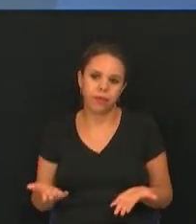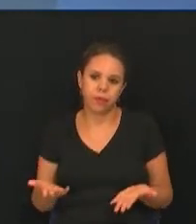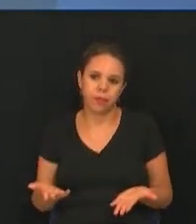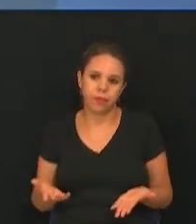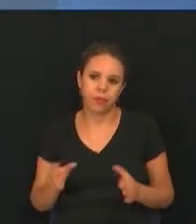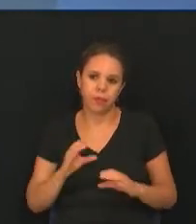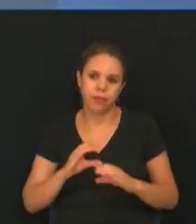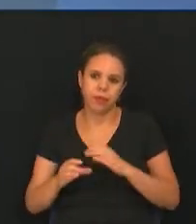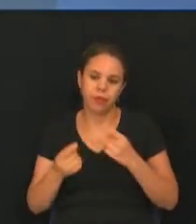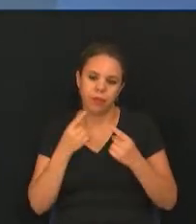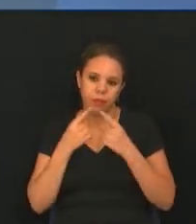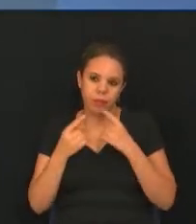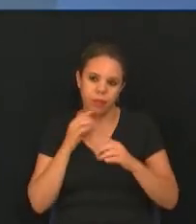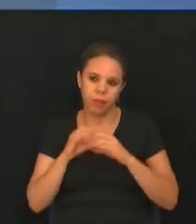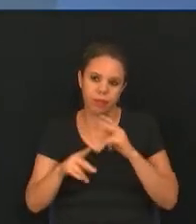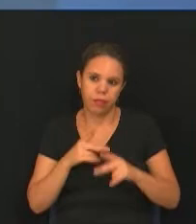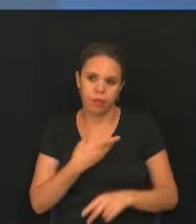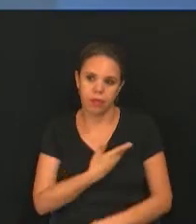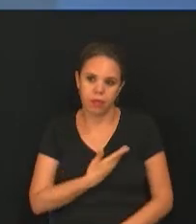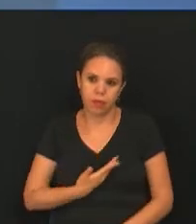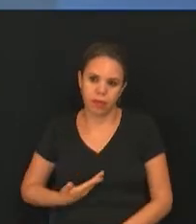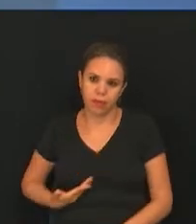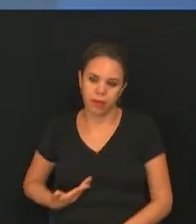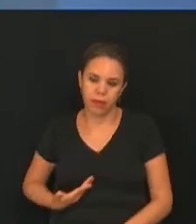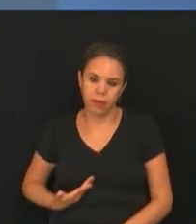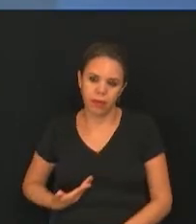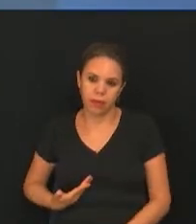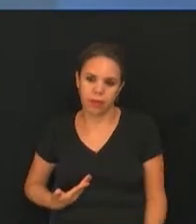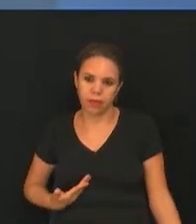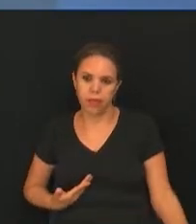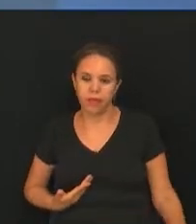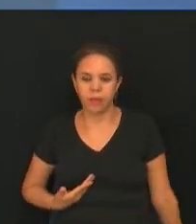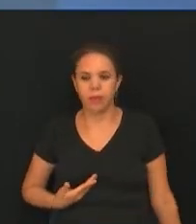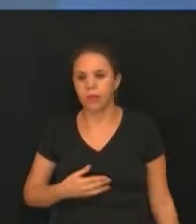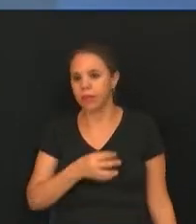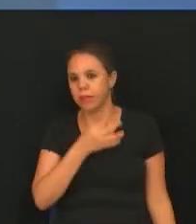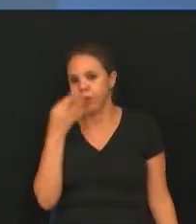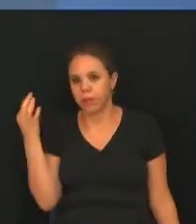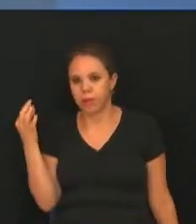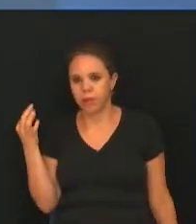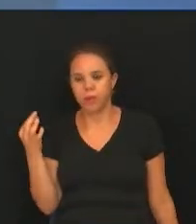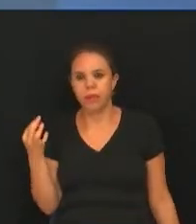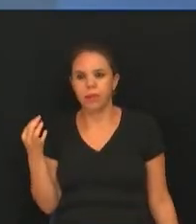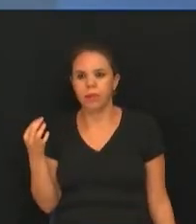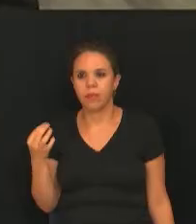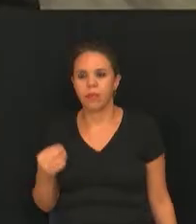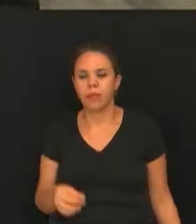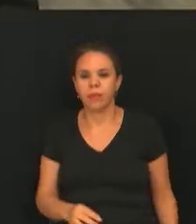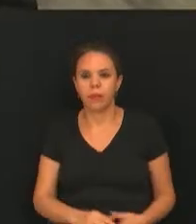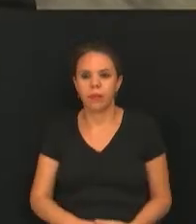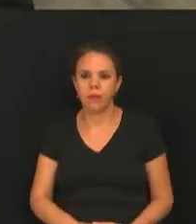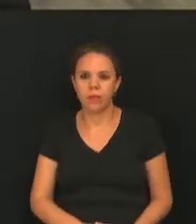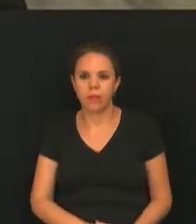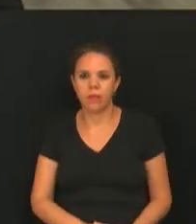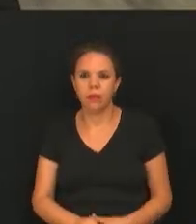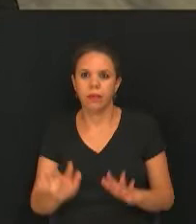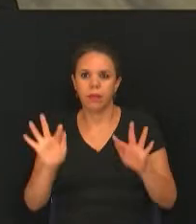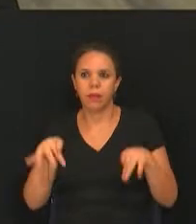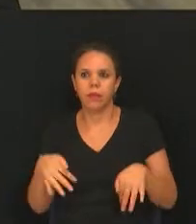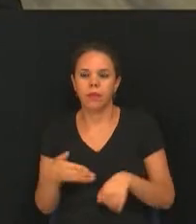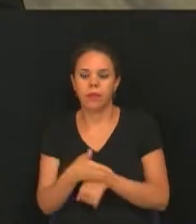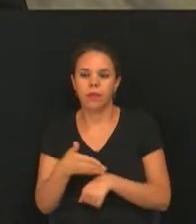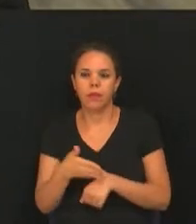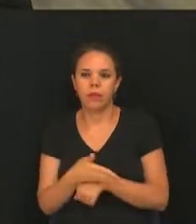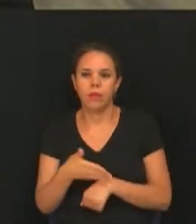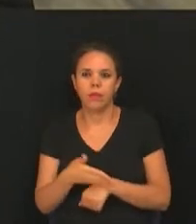de diálogo com o Poder Executivo, e essa frente vai ser sensacional para atingir esses objetivos. Vereador, então, para a gente encerrar sua participação aqui